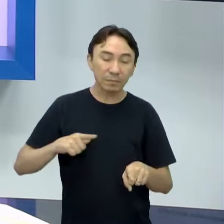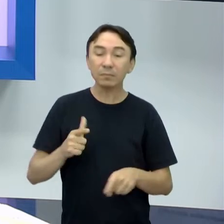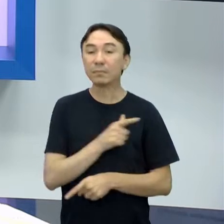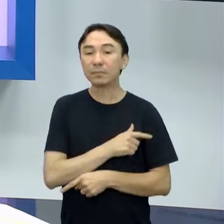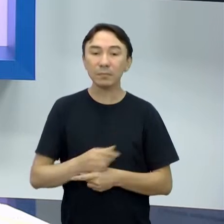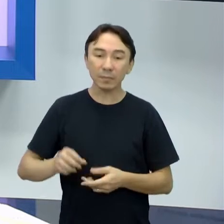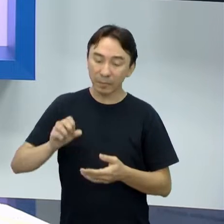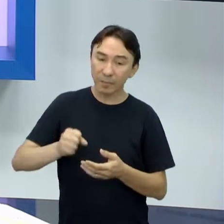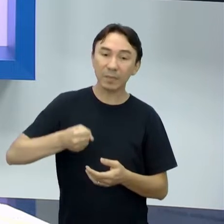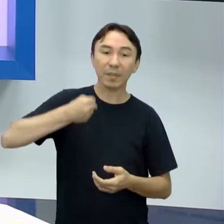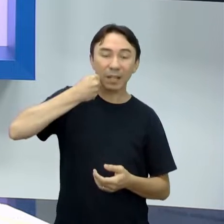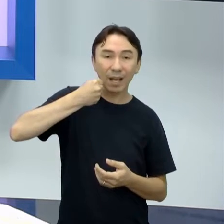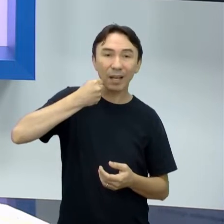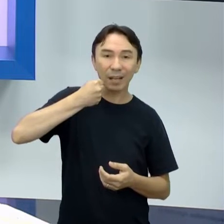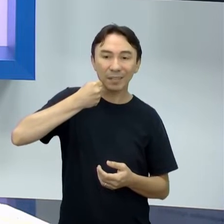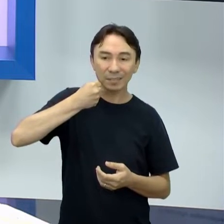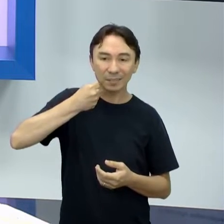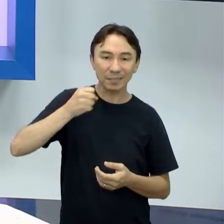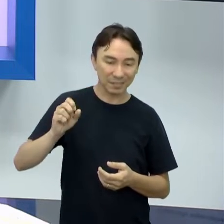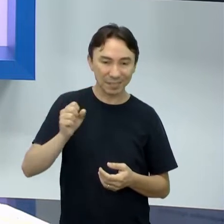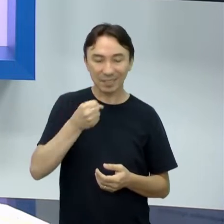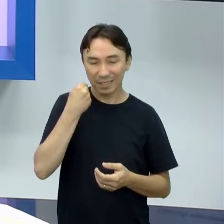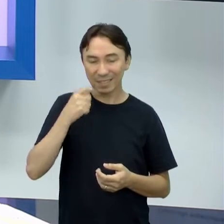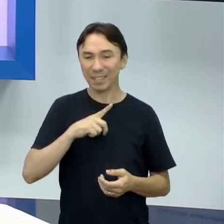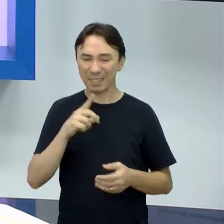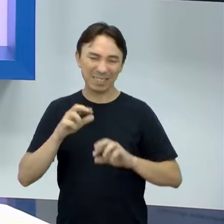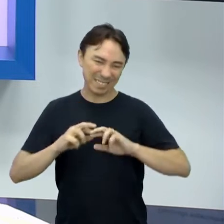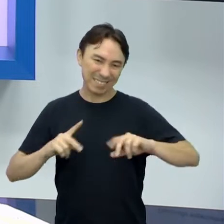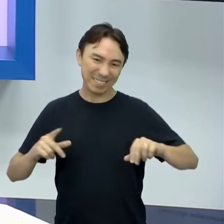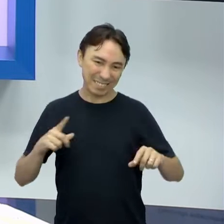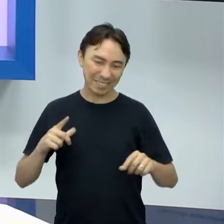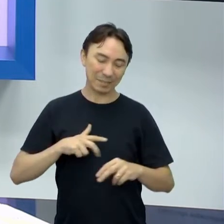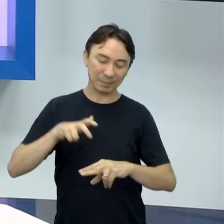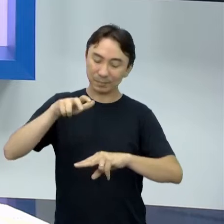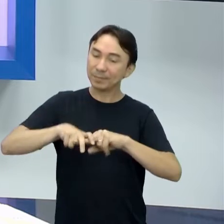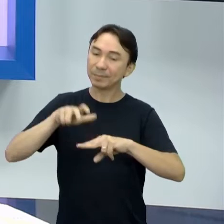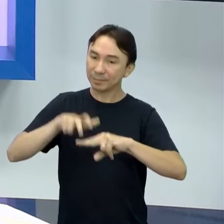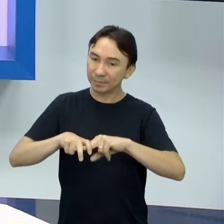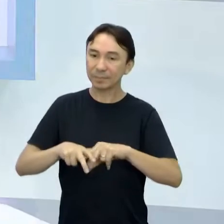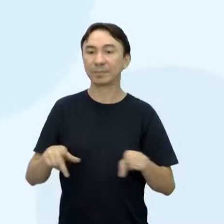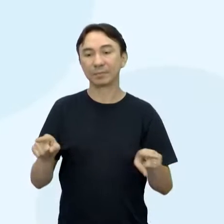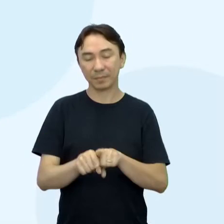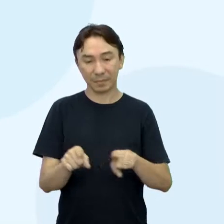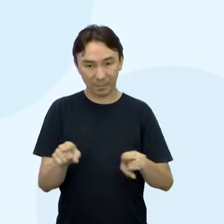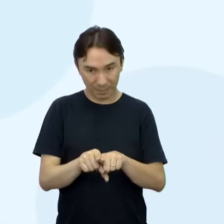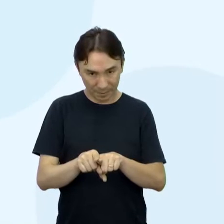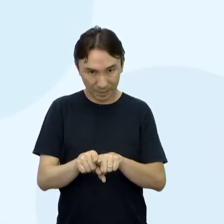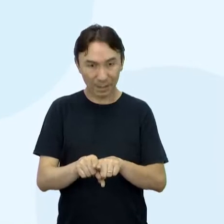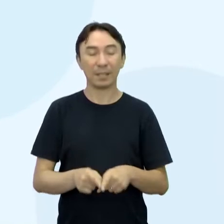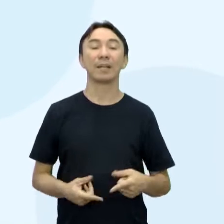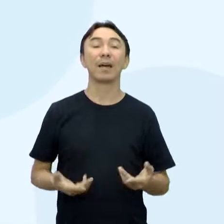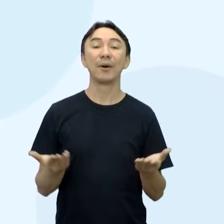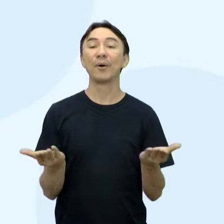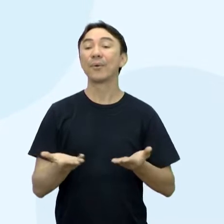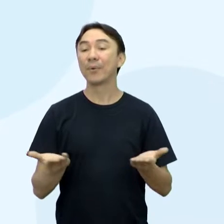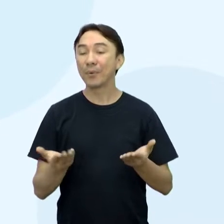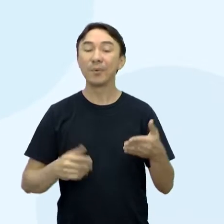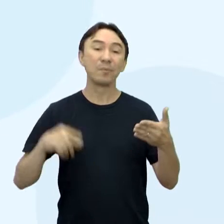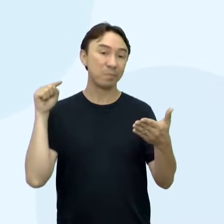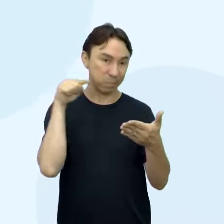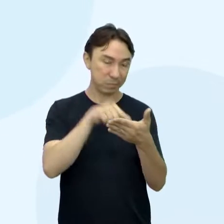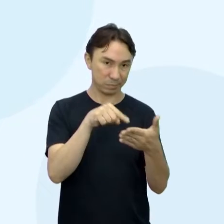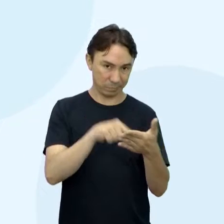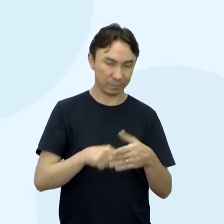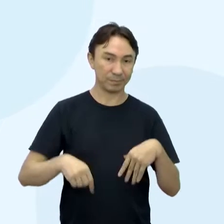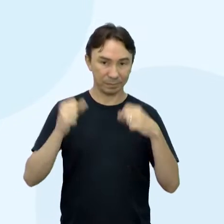sentada também sobre uma banqueta amarela. Então vamos lá, continuando aqui, eu tenho os objetivos para falar para vocês.